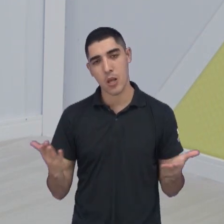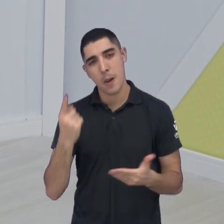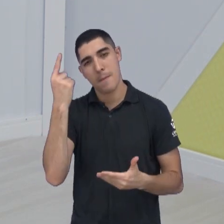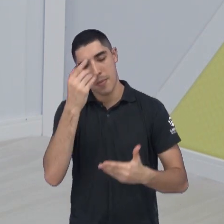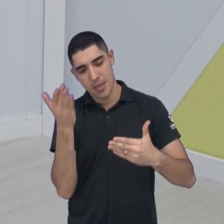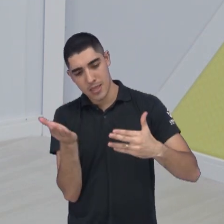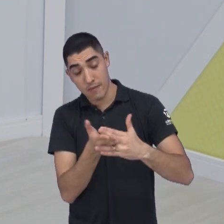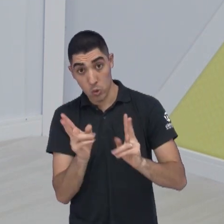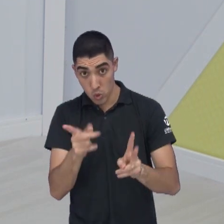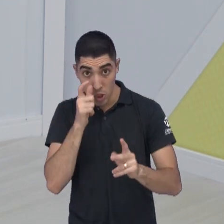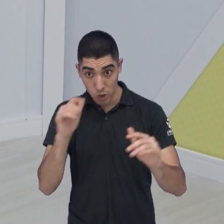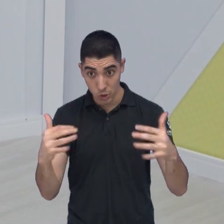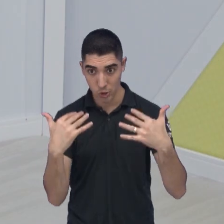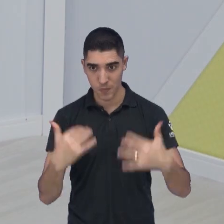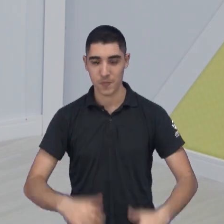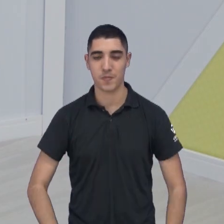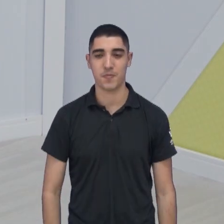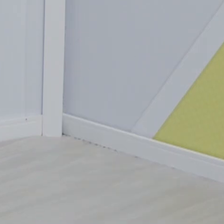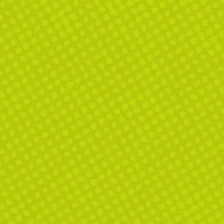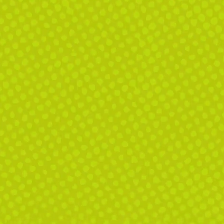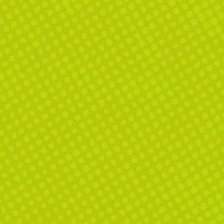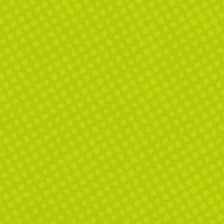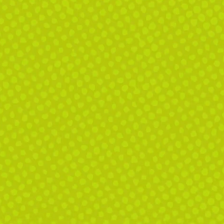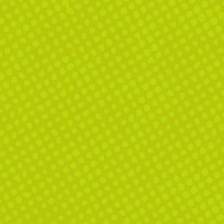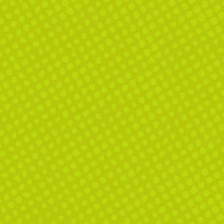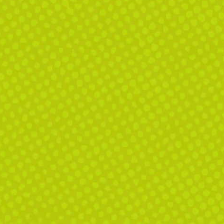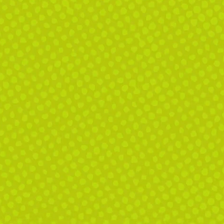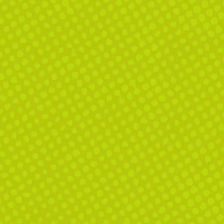intervalo do dia, não sai daí, já voltamos.